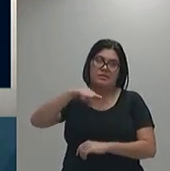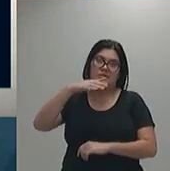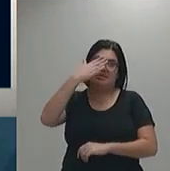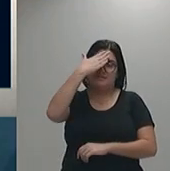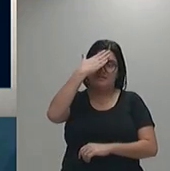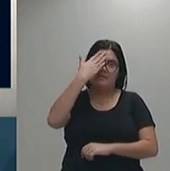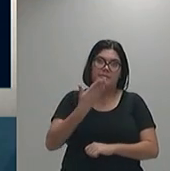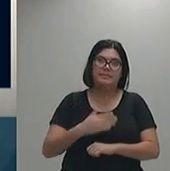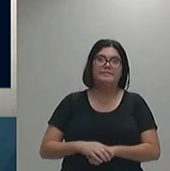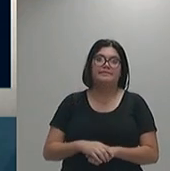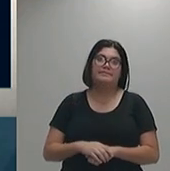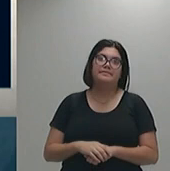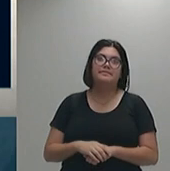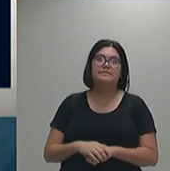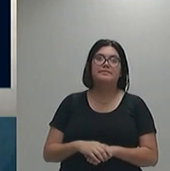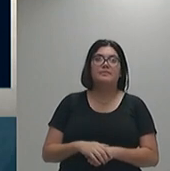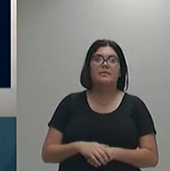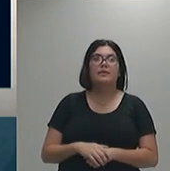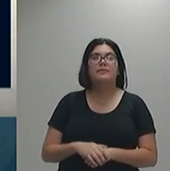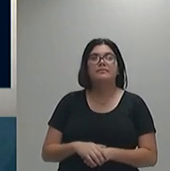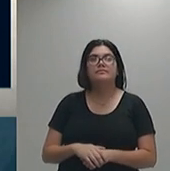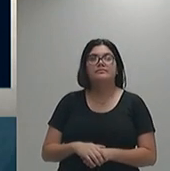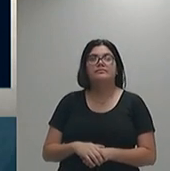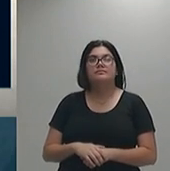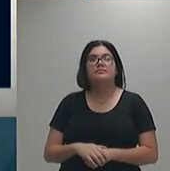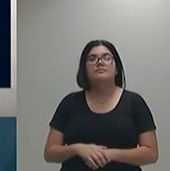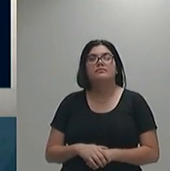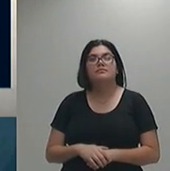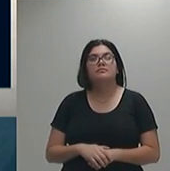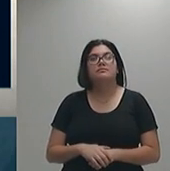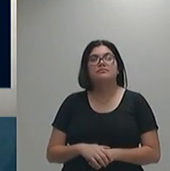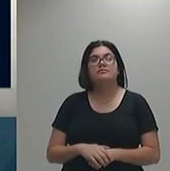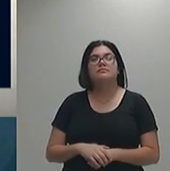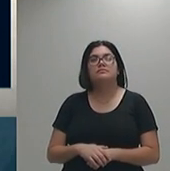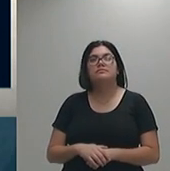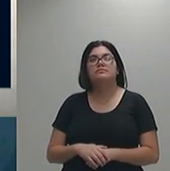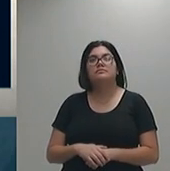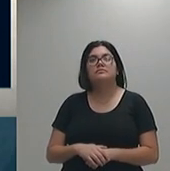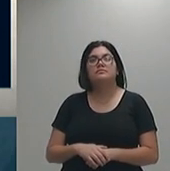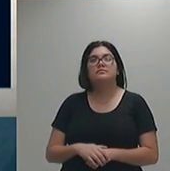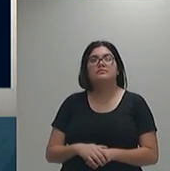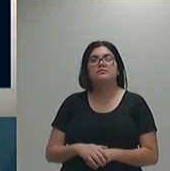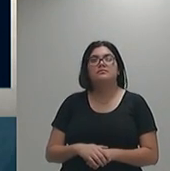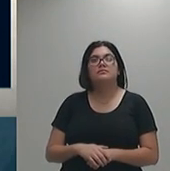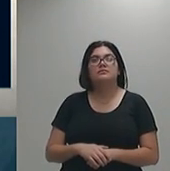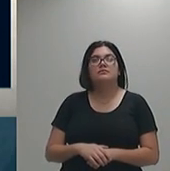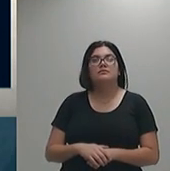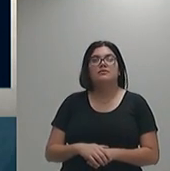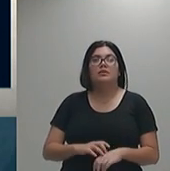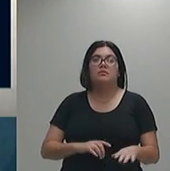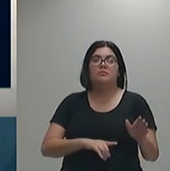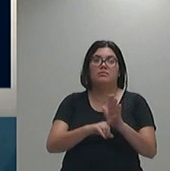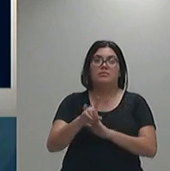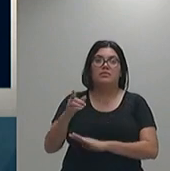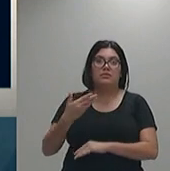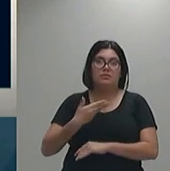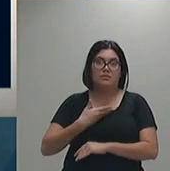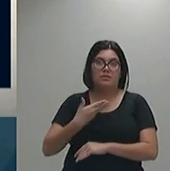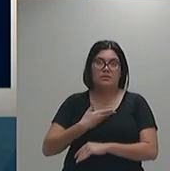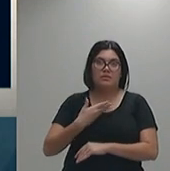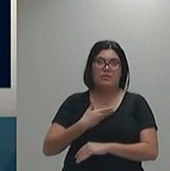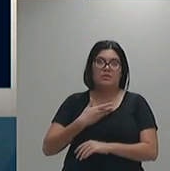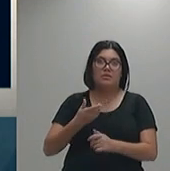tela e também você não chegou até agora consulta aos colegas se dispensa um